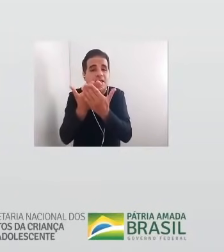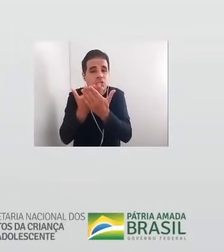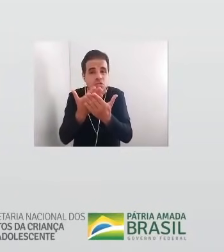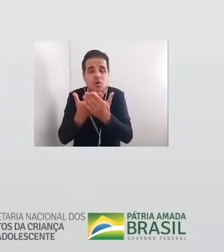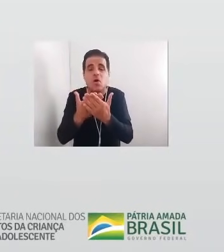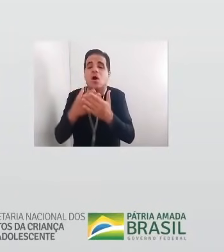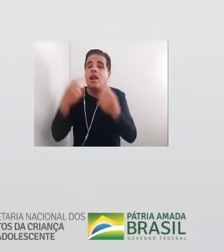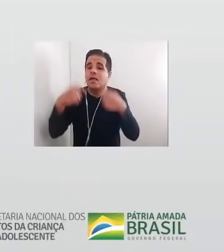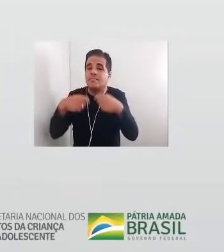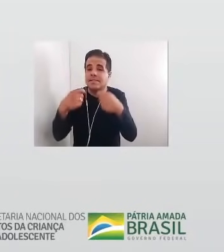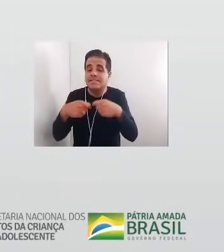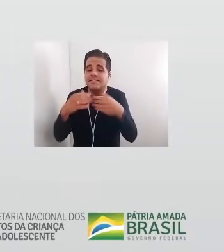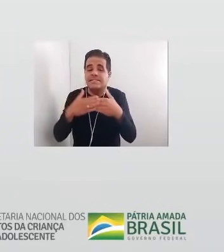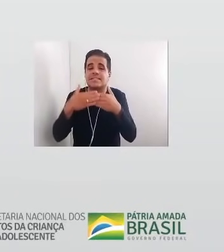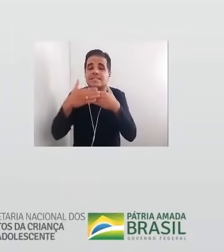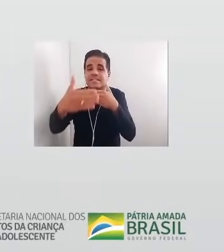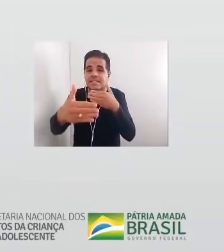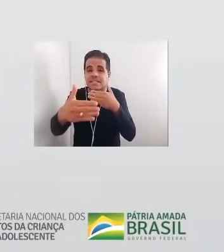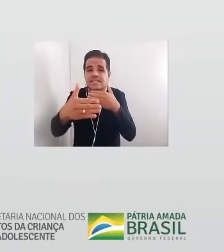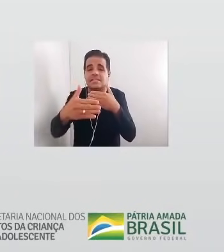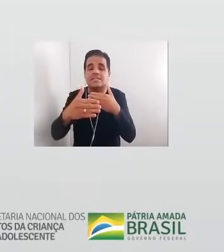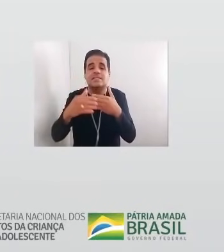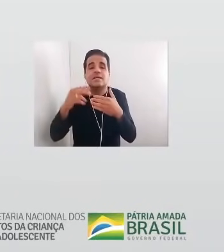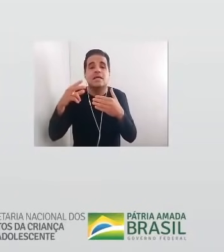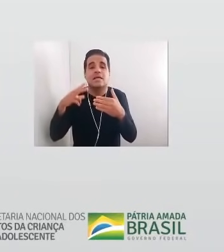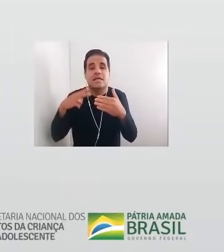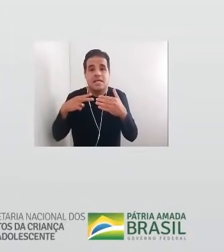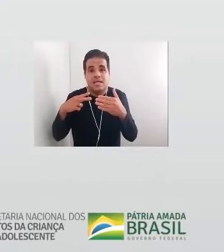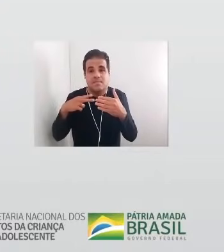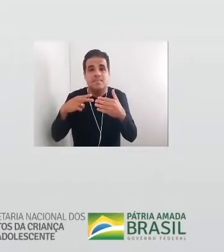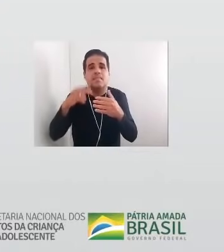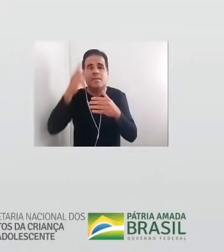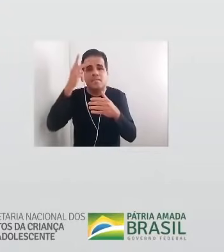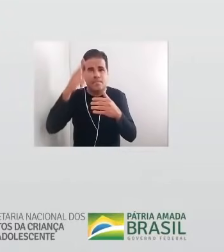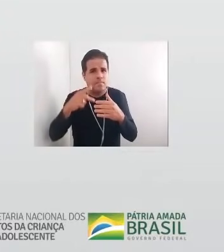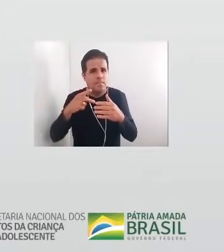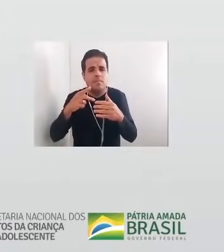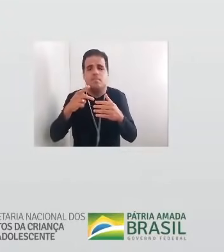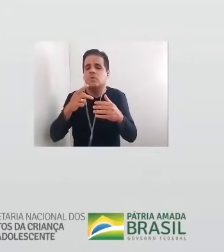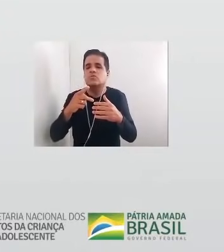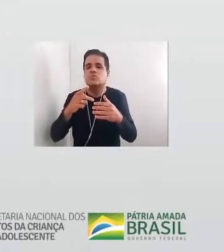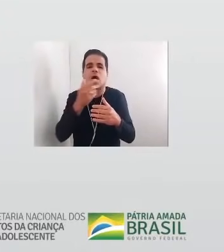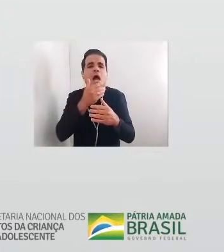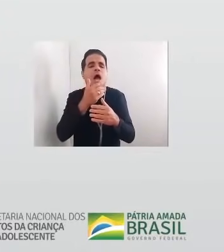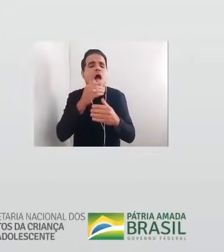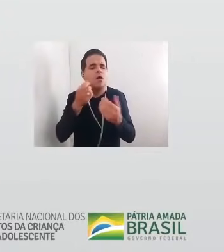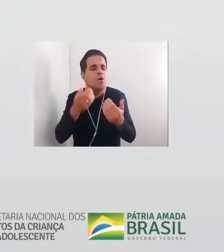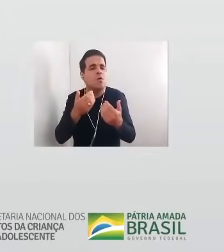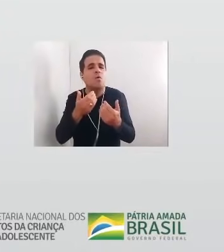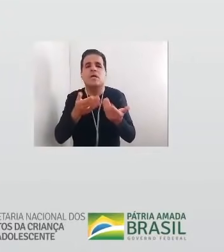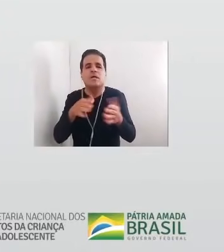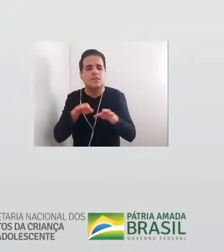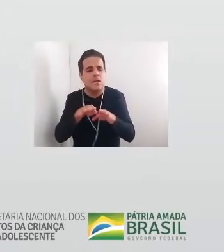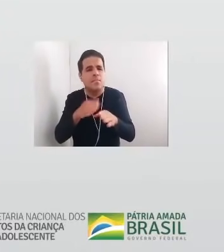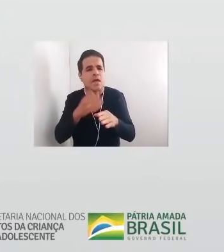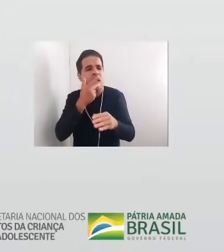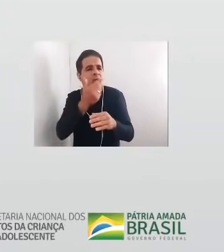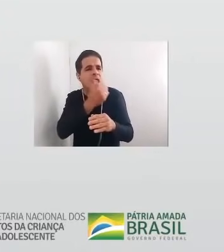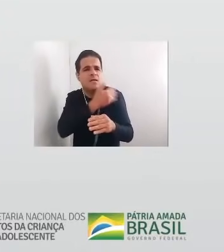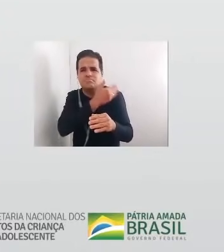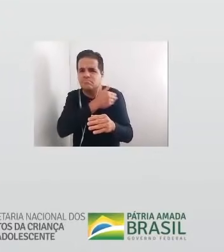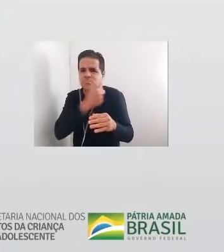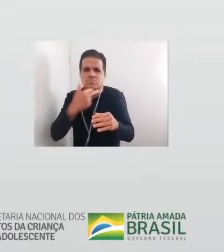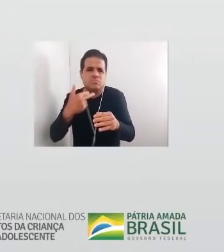ela deveria ser impessoal, imparcial e o mais neutra possível do ponto de